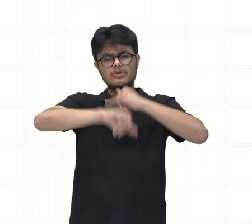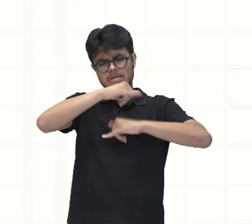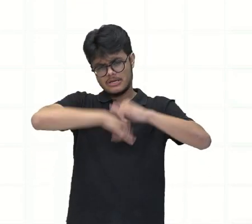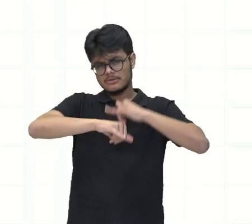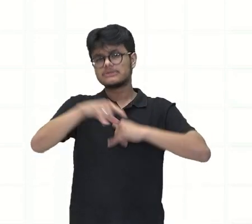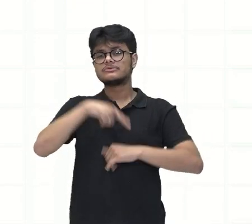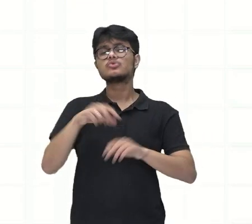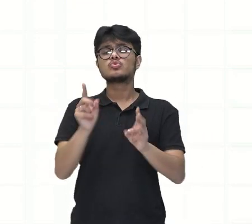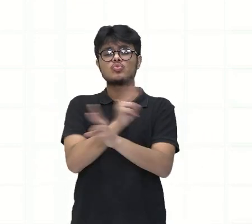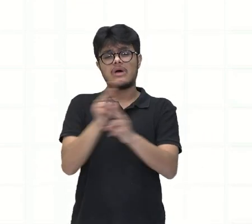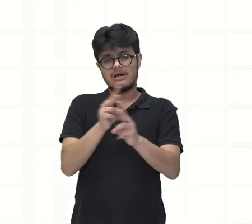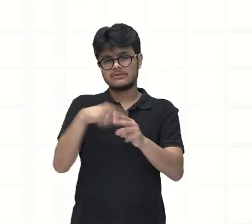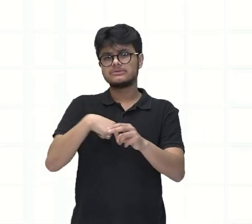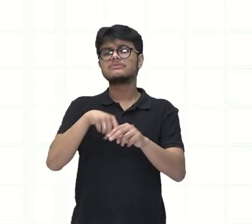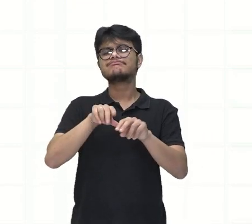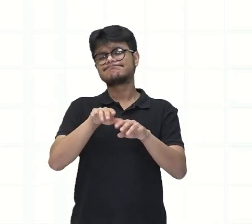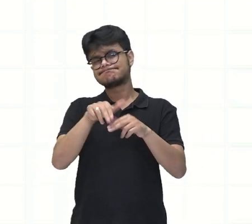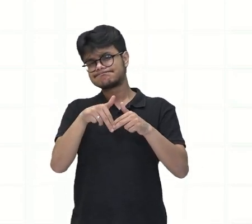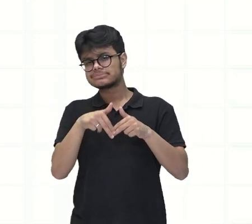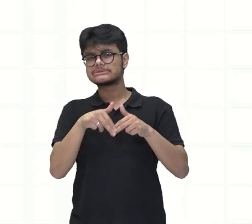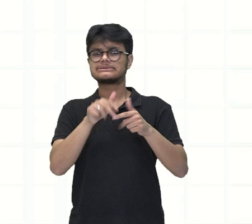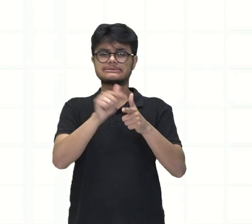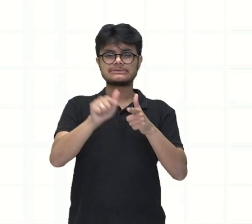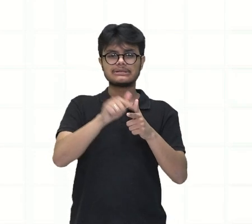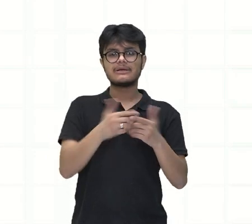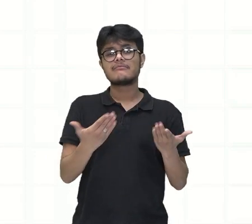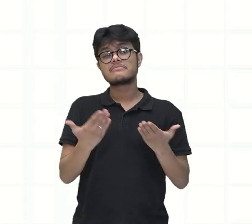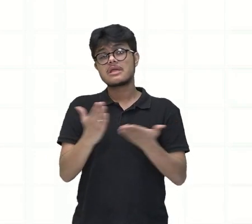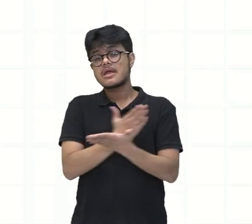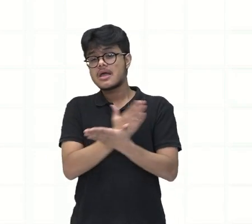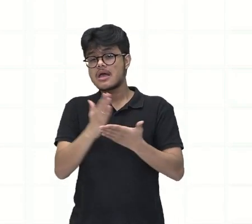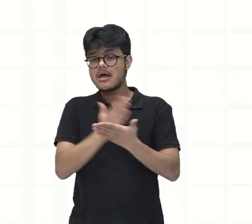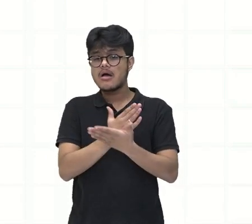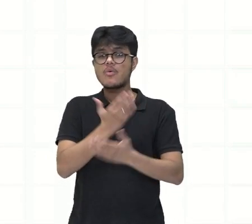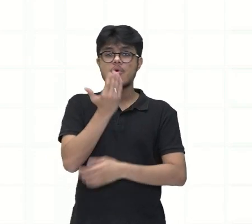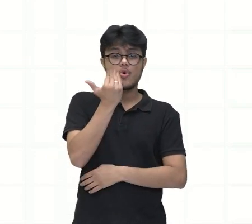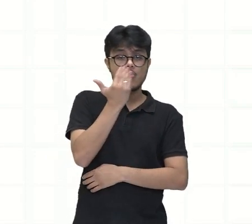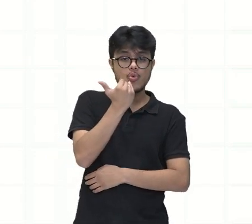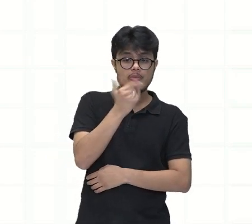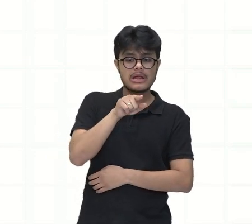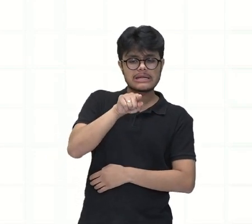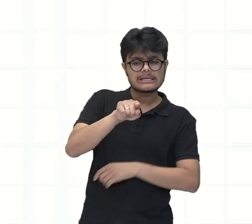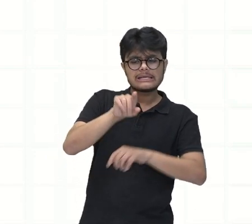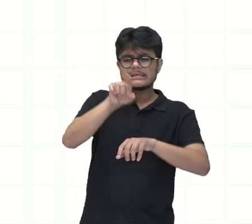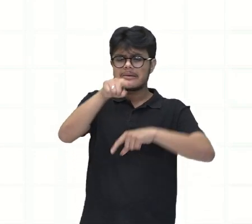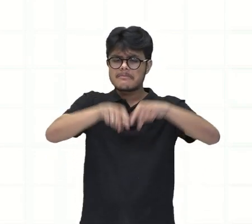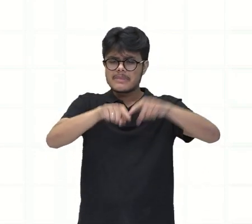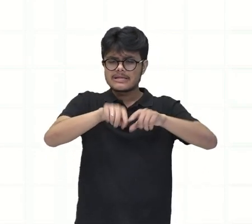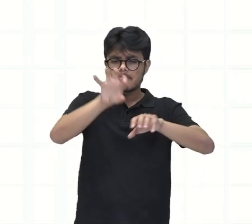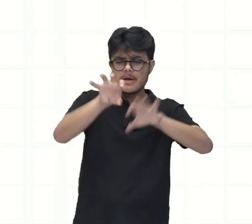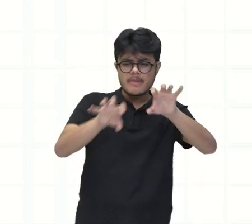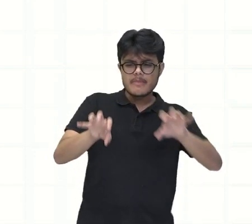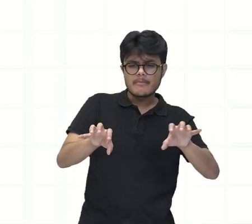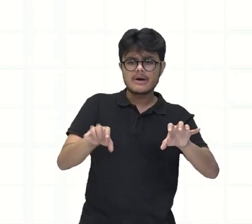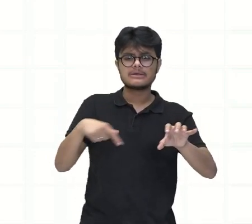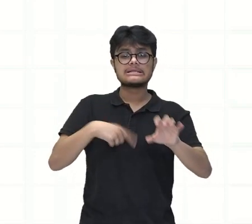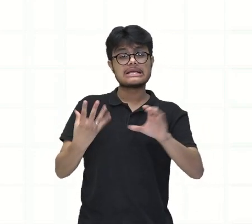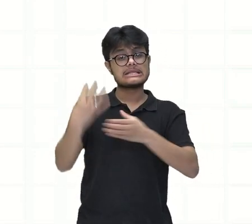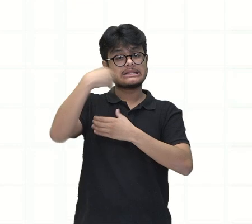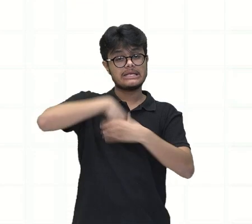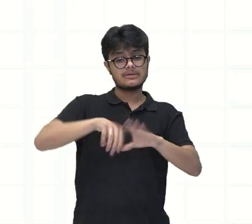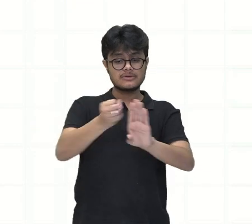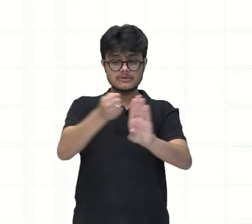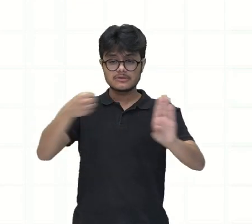desse ar, e todos os materiais, todos os alimentos, os objetos que estão ali